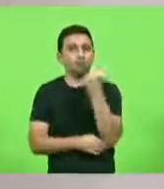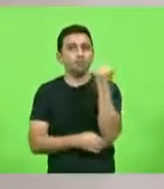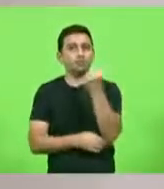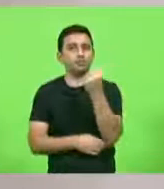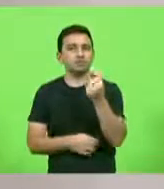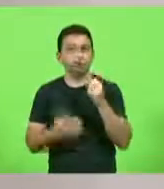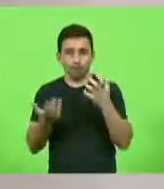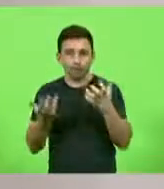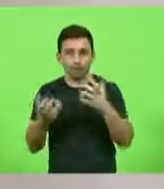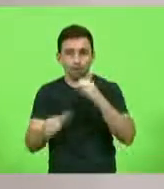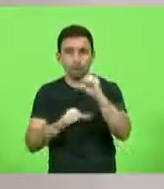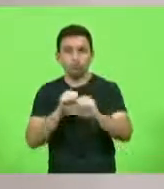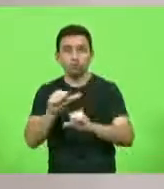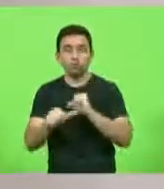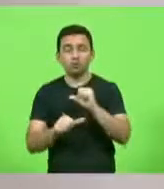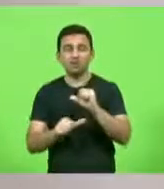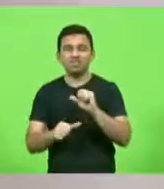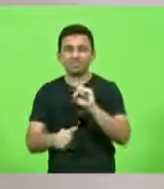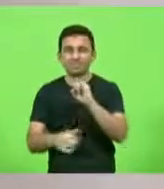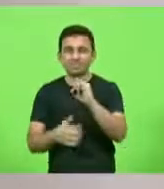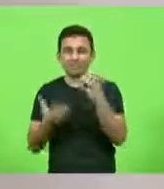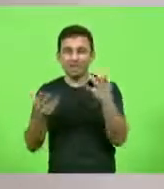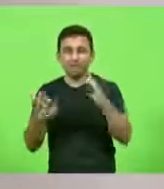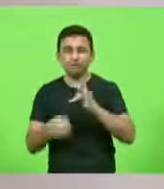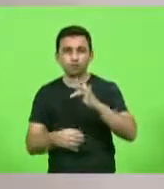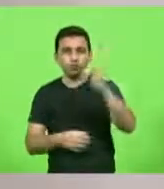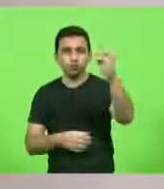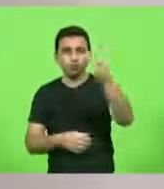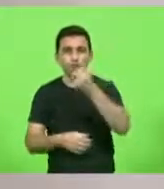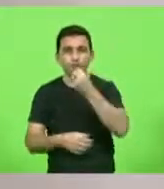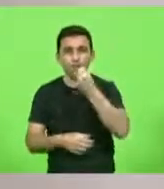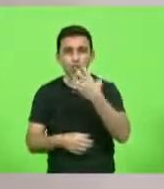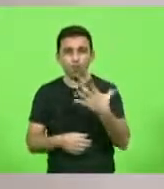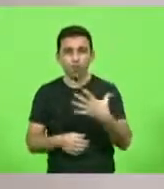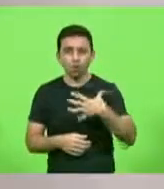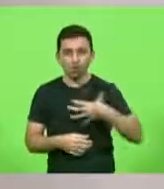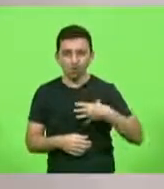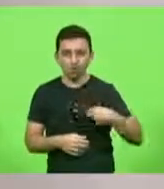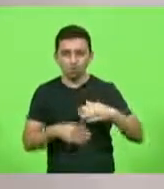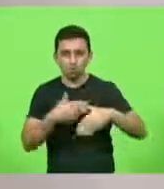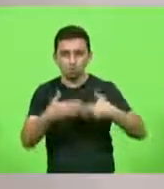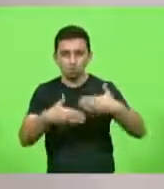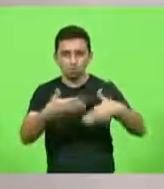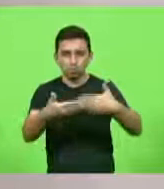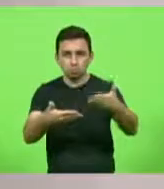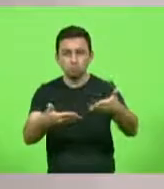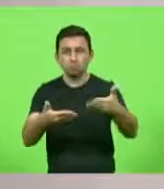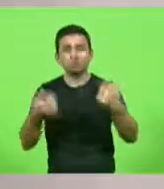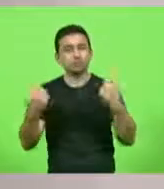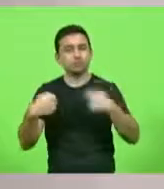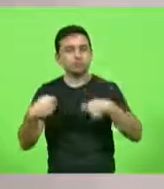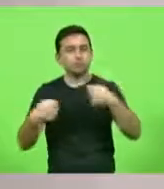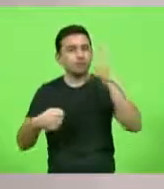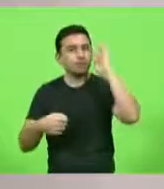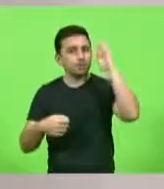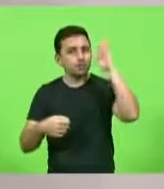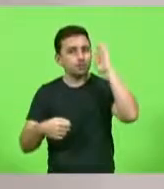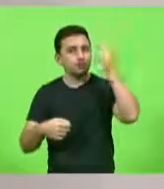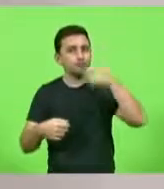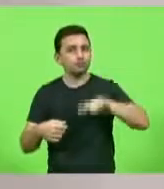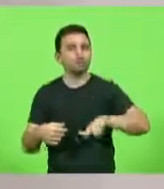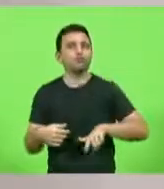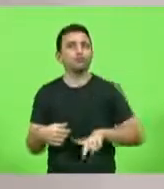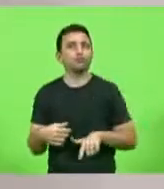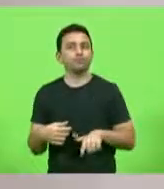queremos mudar, se queremos ter um futuro bom para os nossos filhos, nós temos que repensar. Não